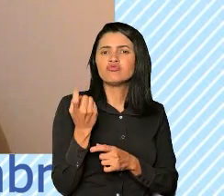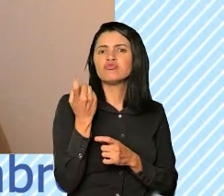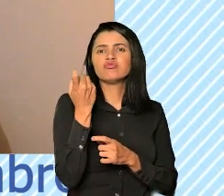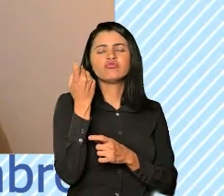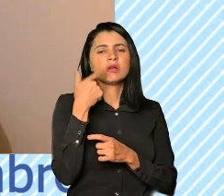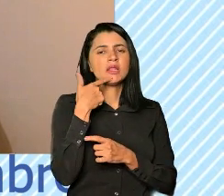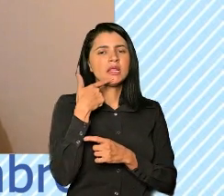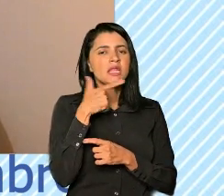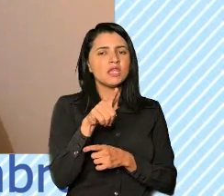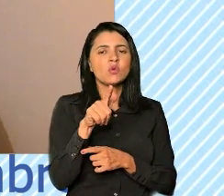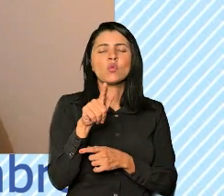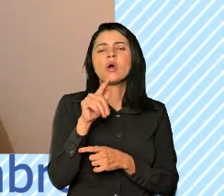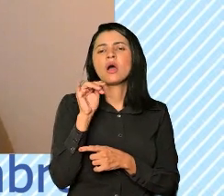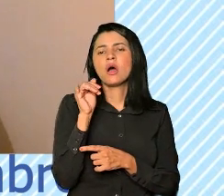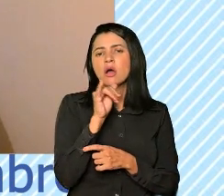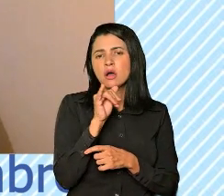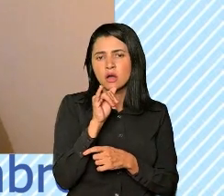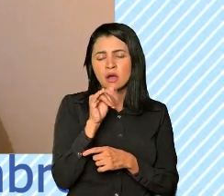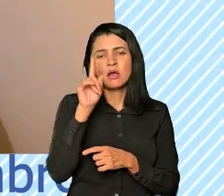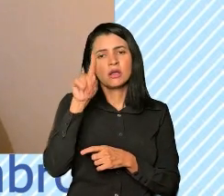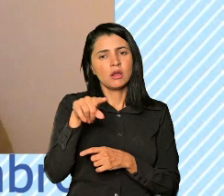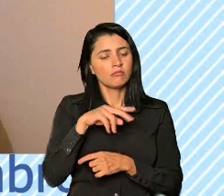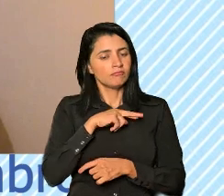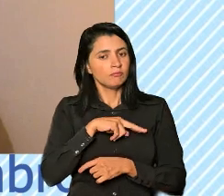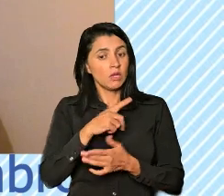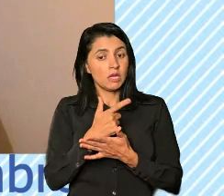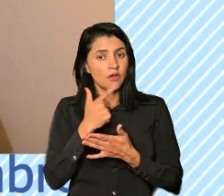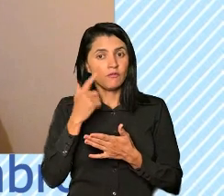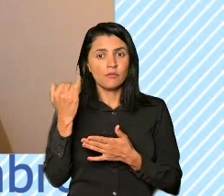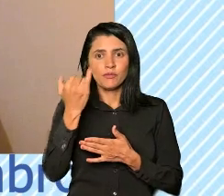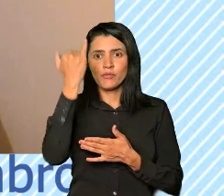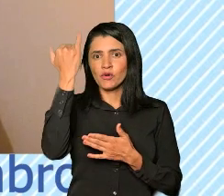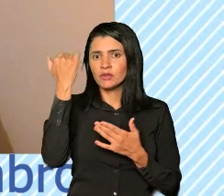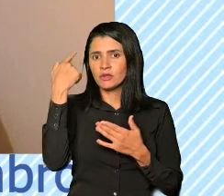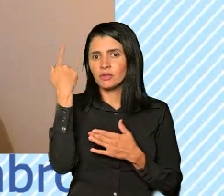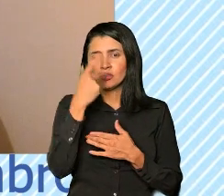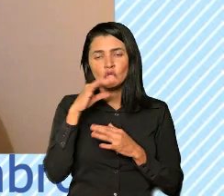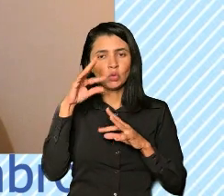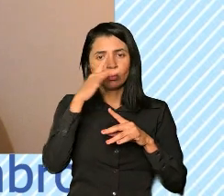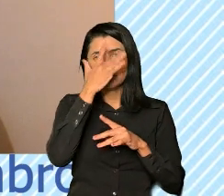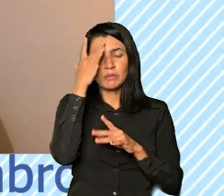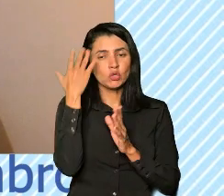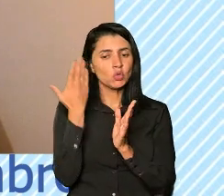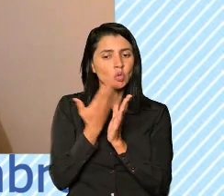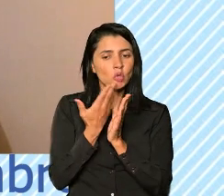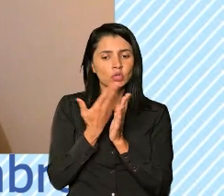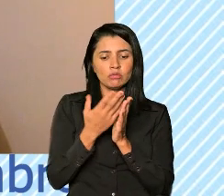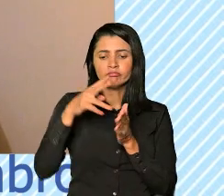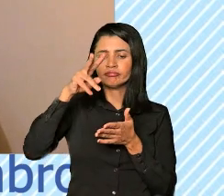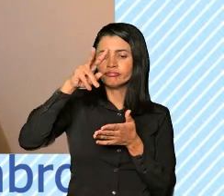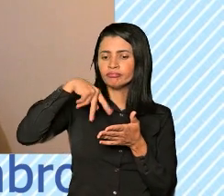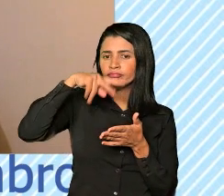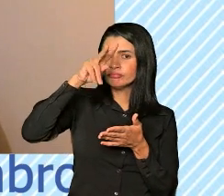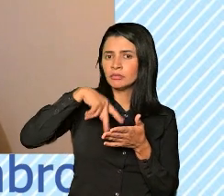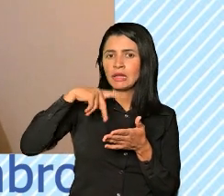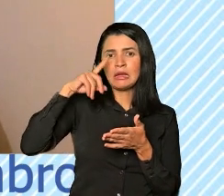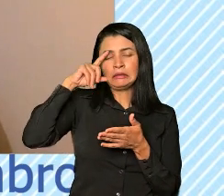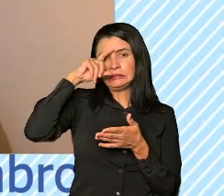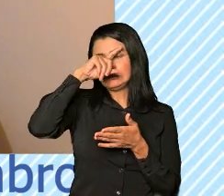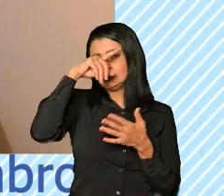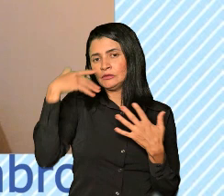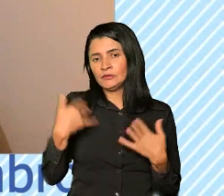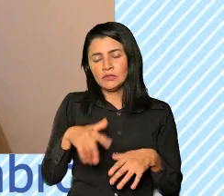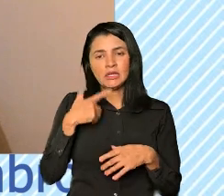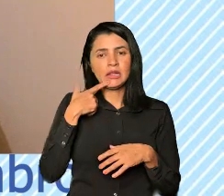língua italiana. Então, é um romance extremamente importante, como seria o nosso Dom Casmurro. Todo mundo estuda é um livro extremamente difícil, porque é uma linguagem